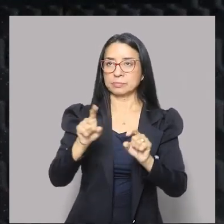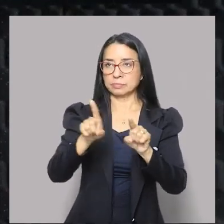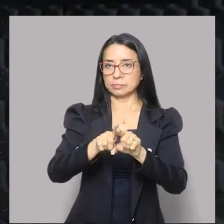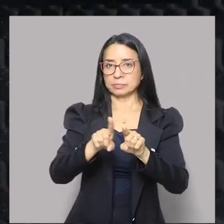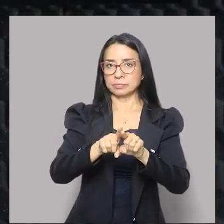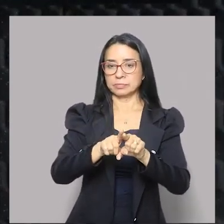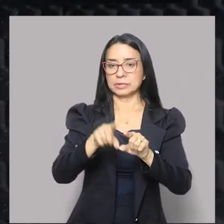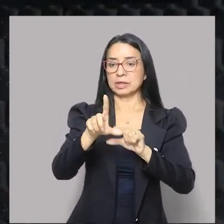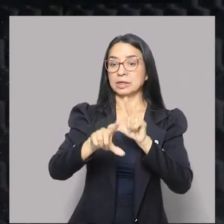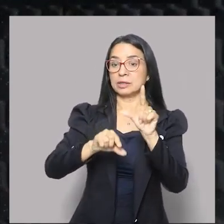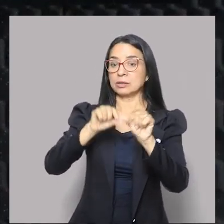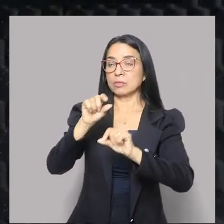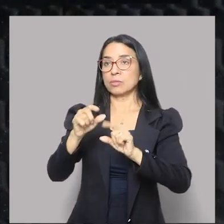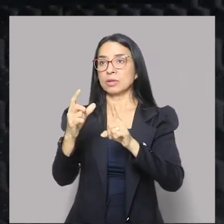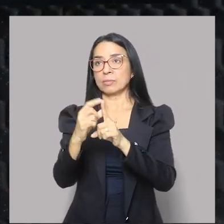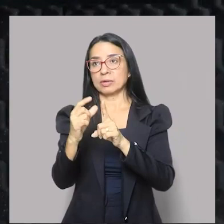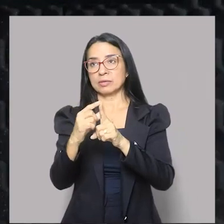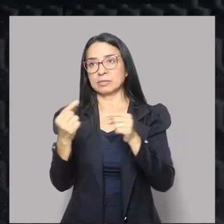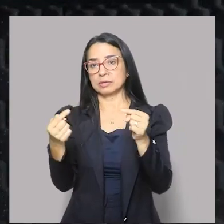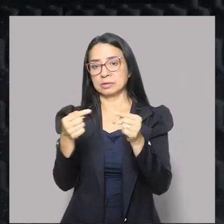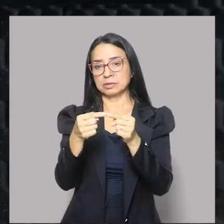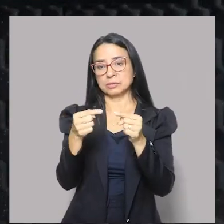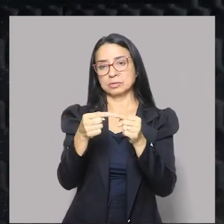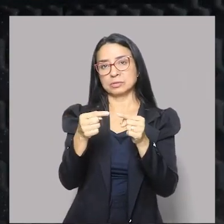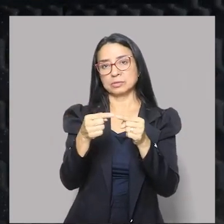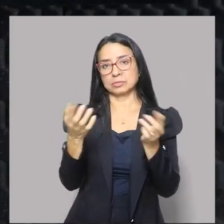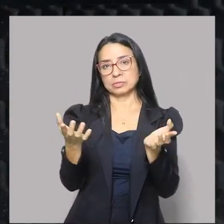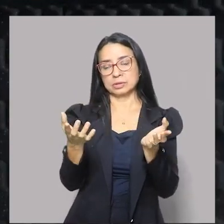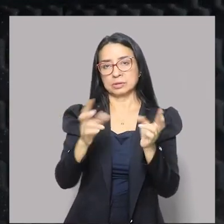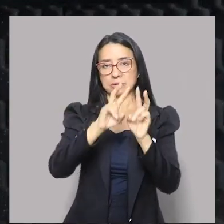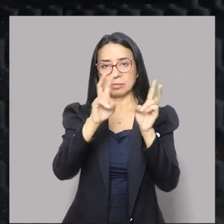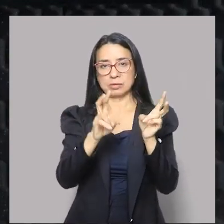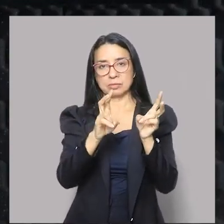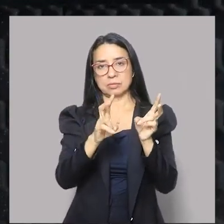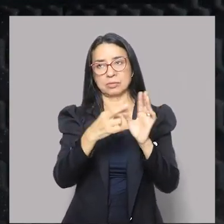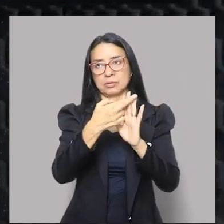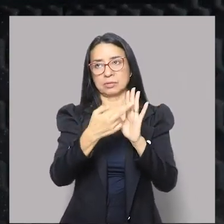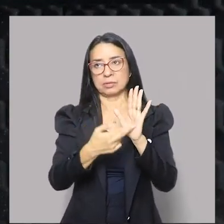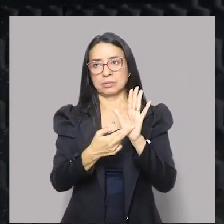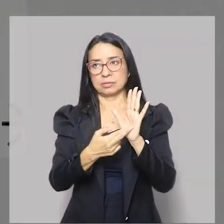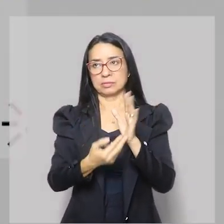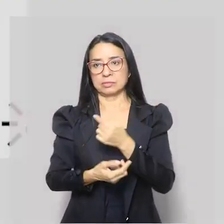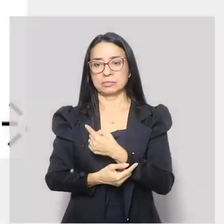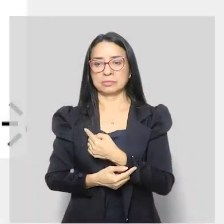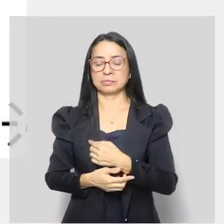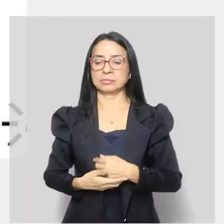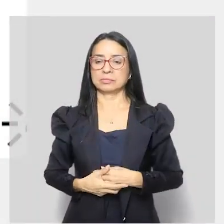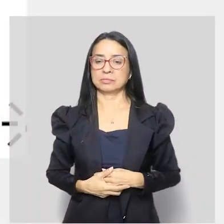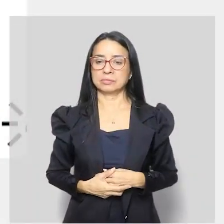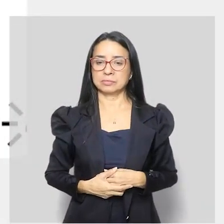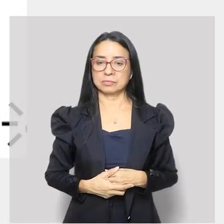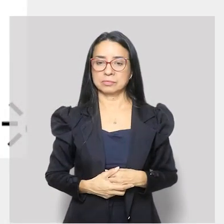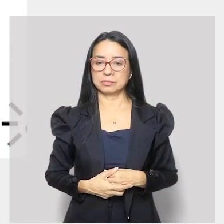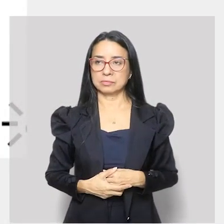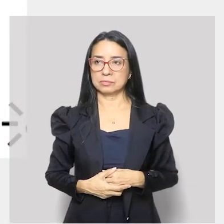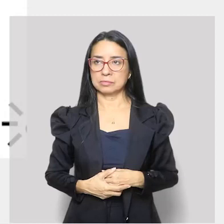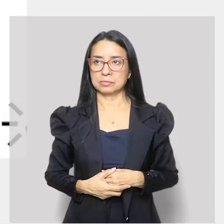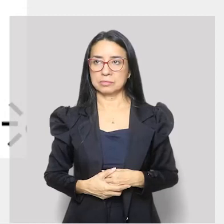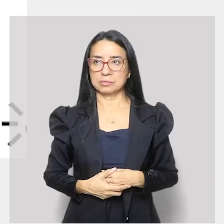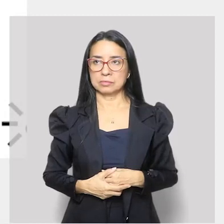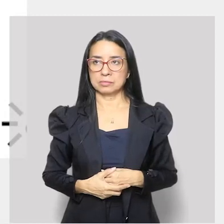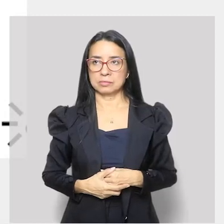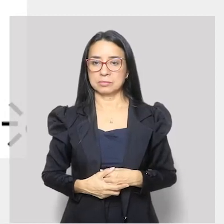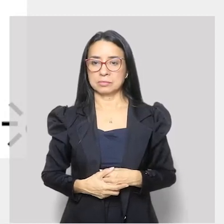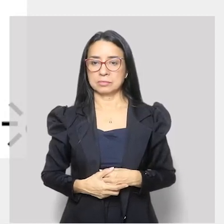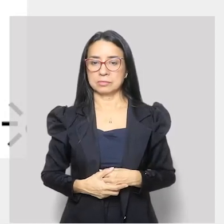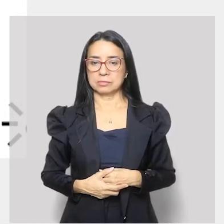Eleja palavras que tenham a ver com o assunto da sua redação. No plano tangível, a questão que orbita